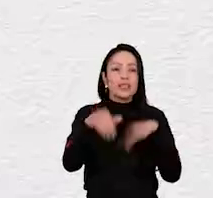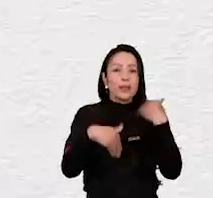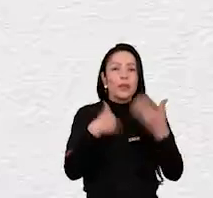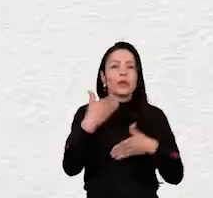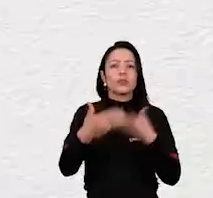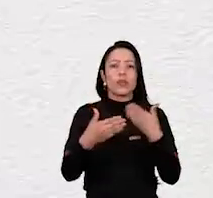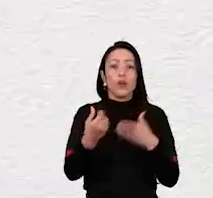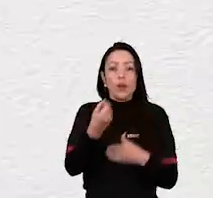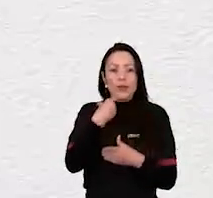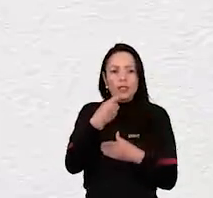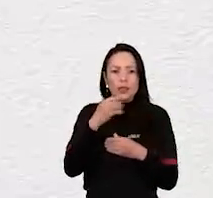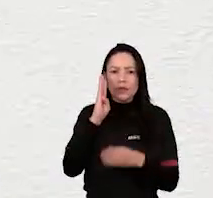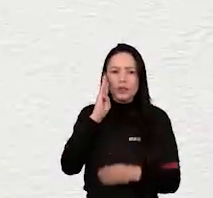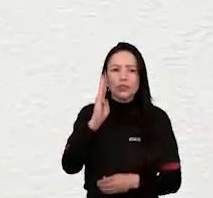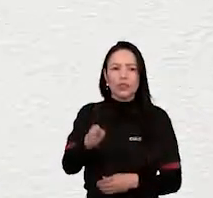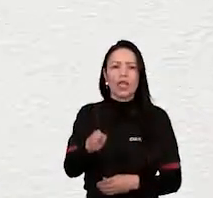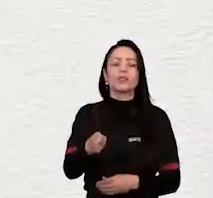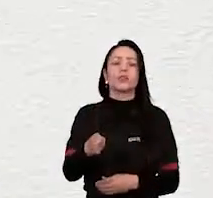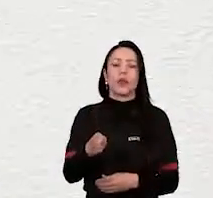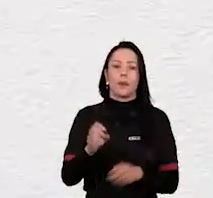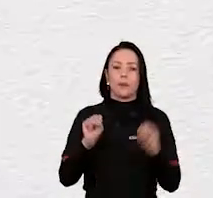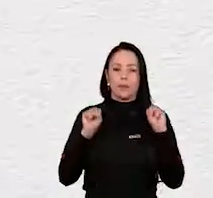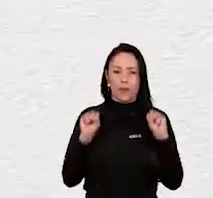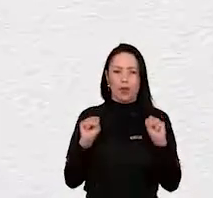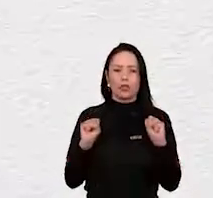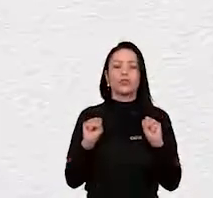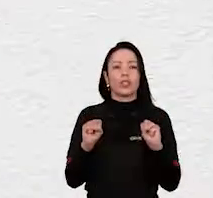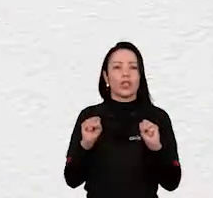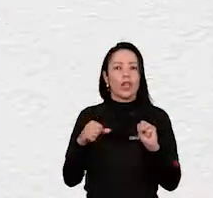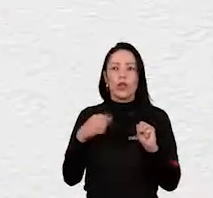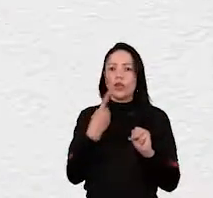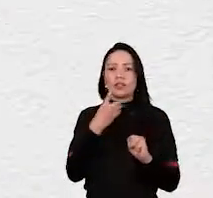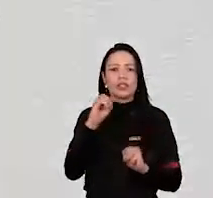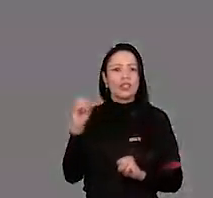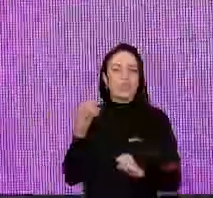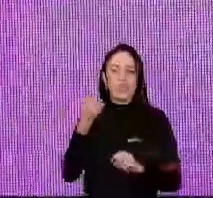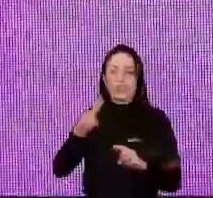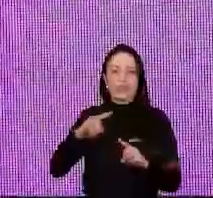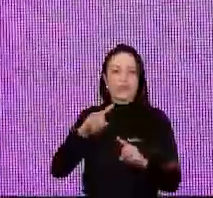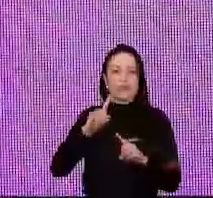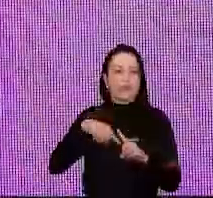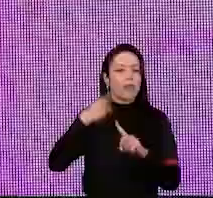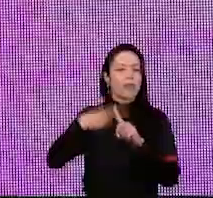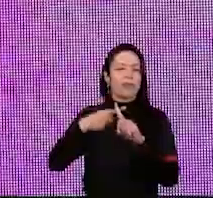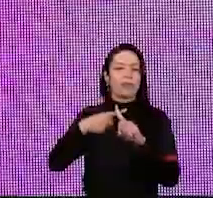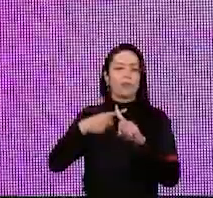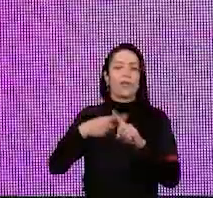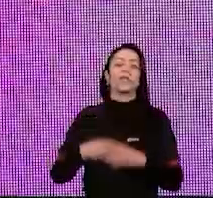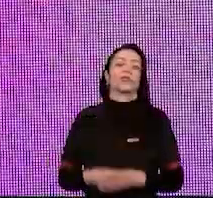o medicamento direto no canal, você está usando 100 vezes a concentração mínima inibitória.